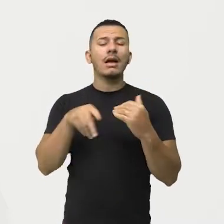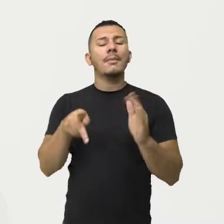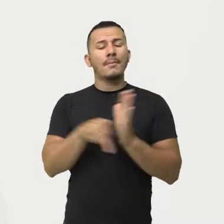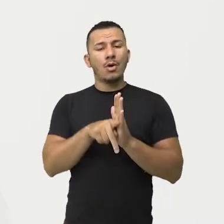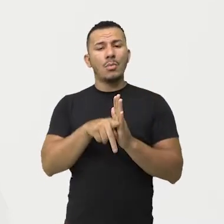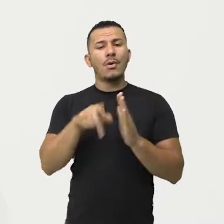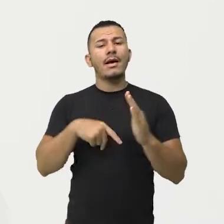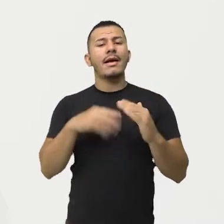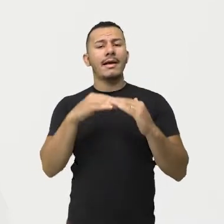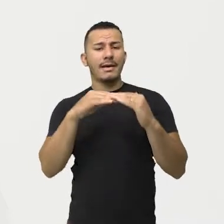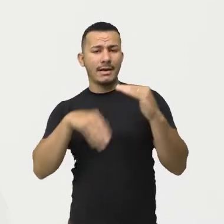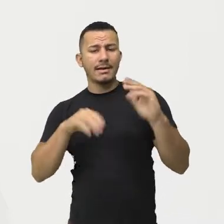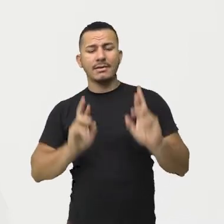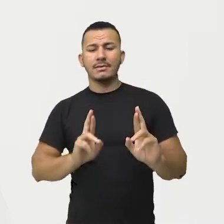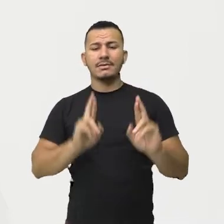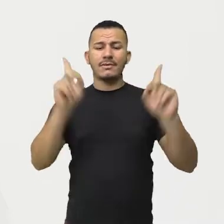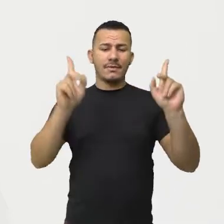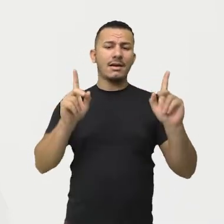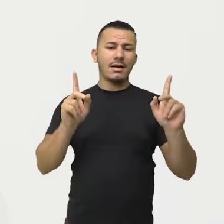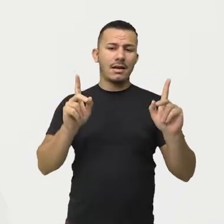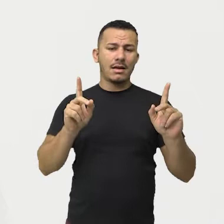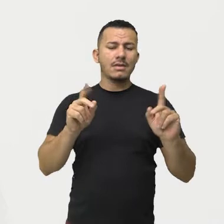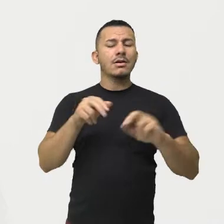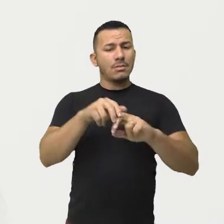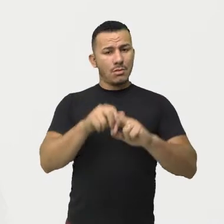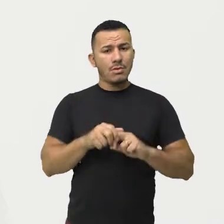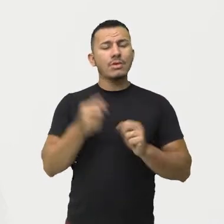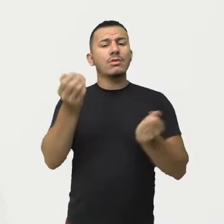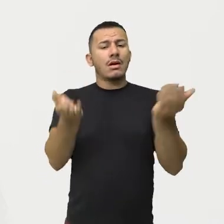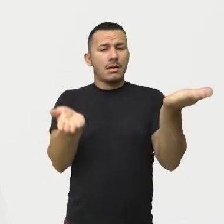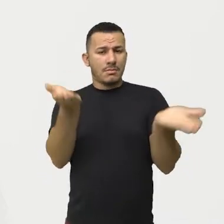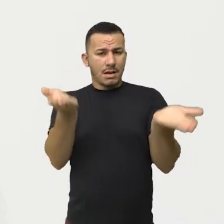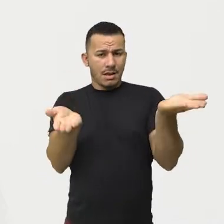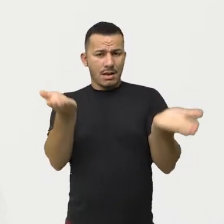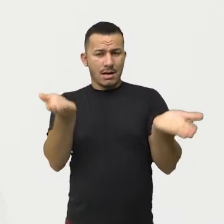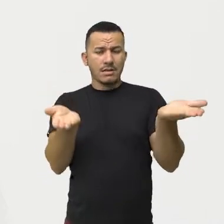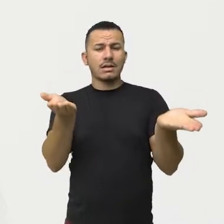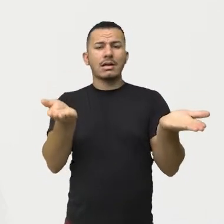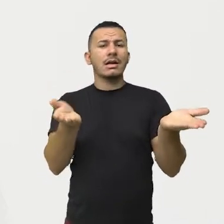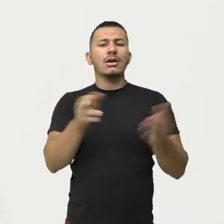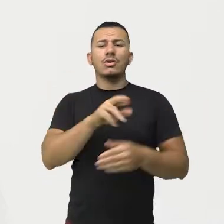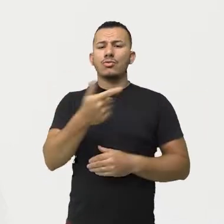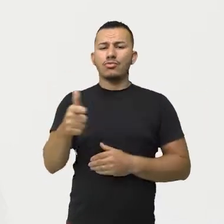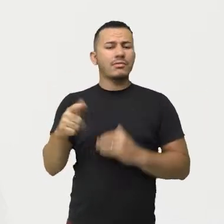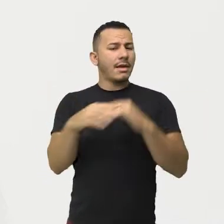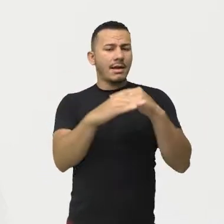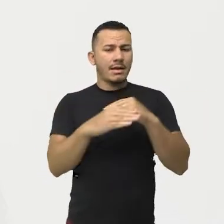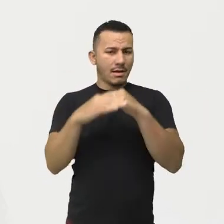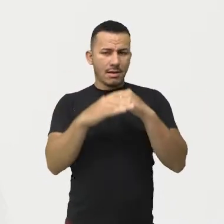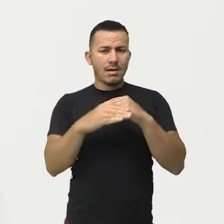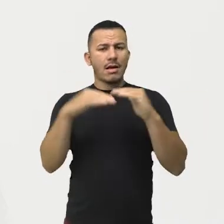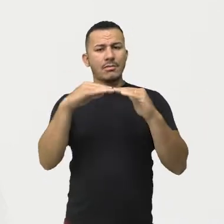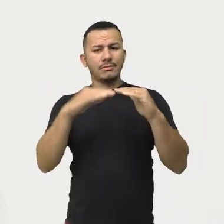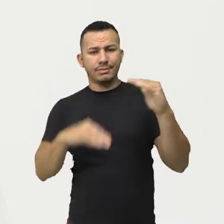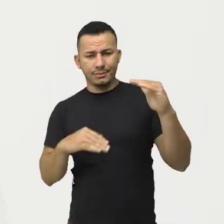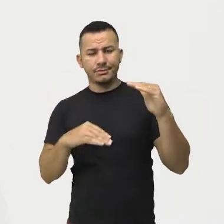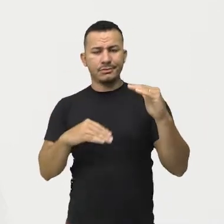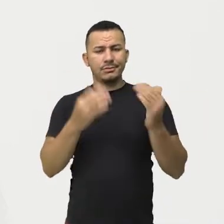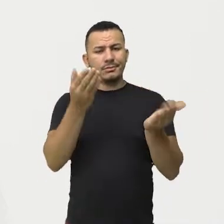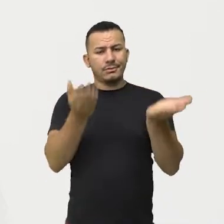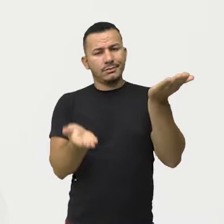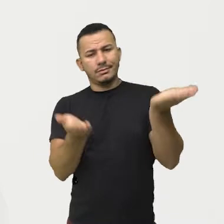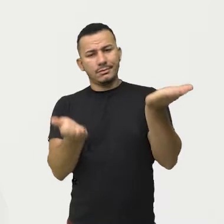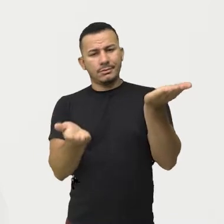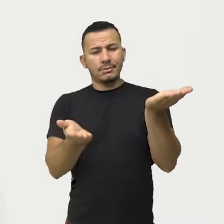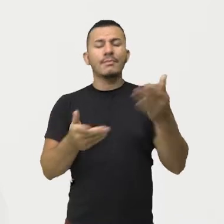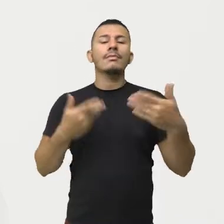de algo diferente. Portanto, essa balança, ela está desequilibrada. Agora, o que